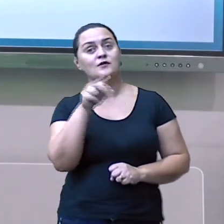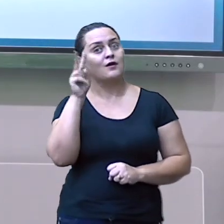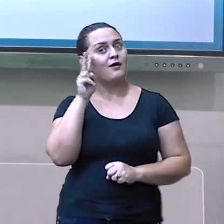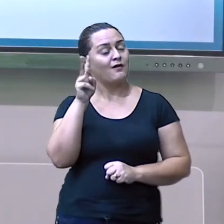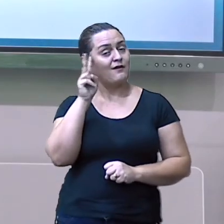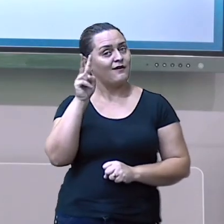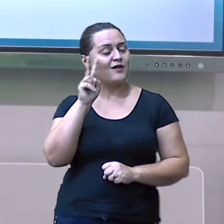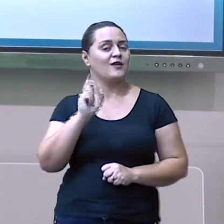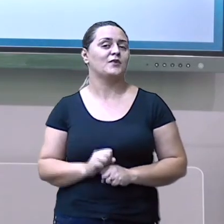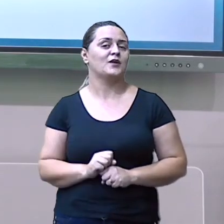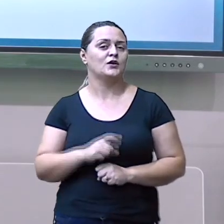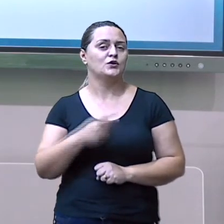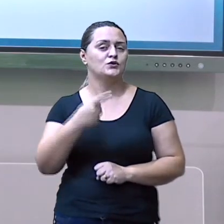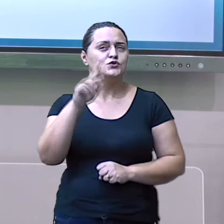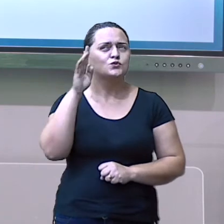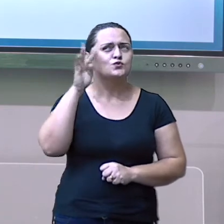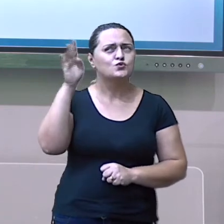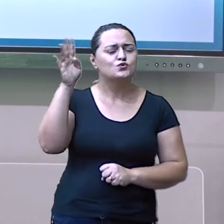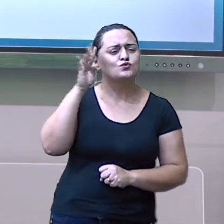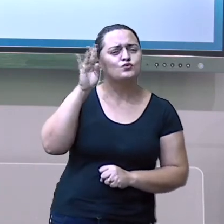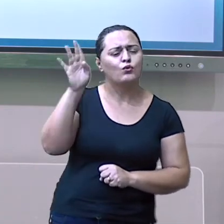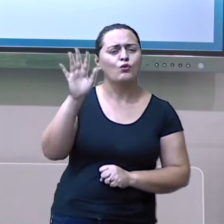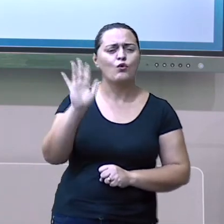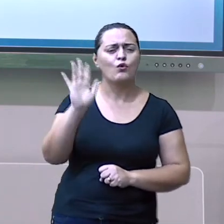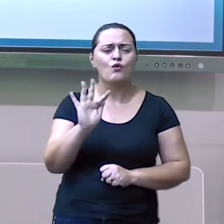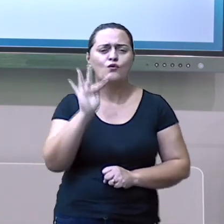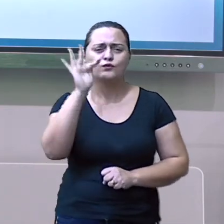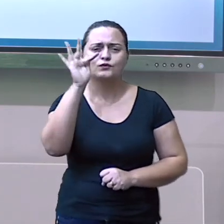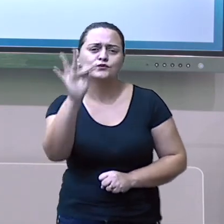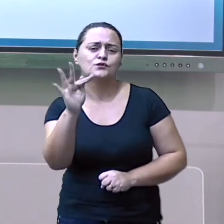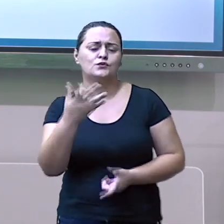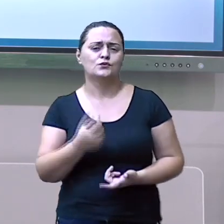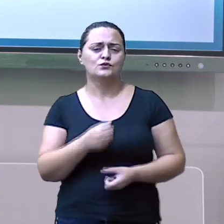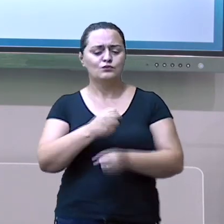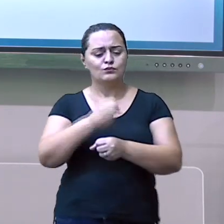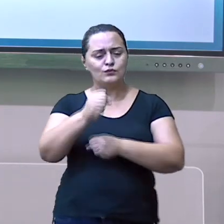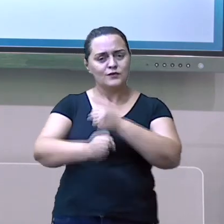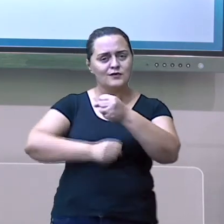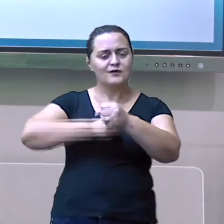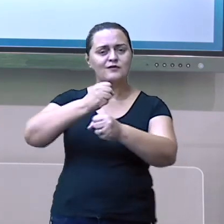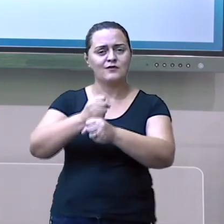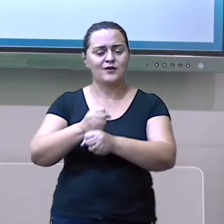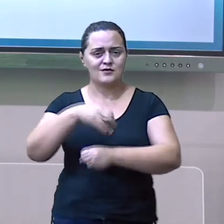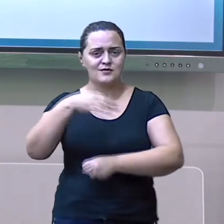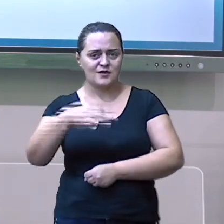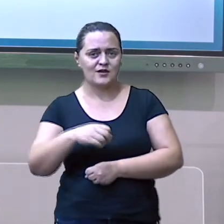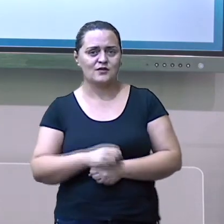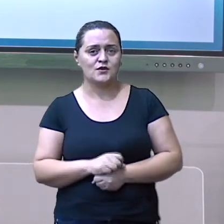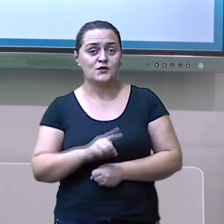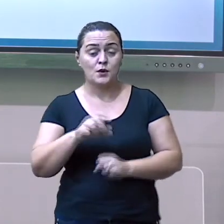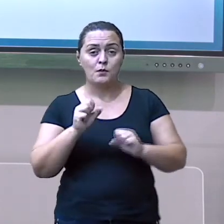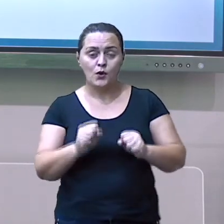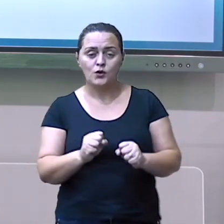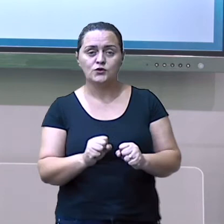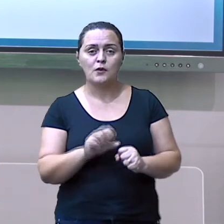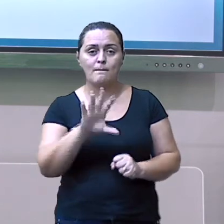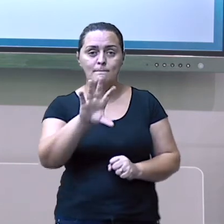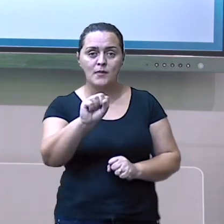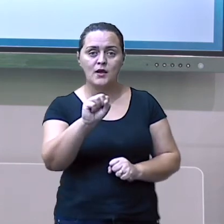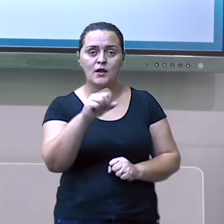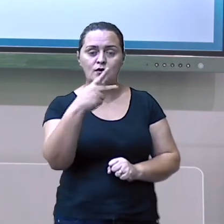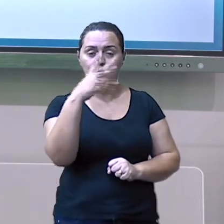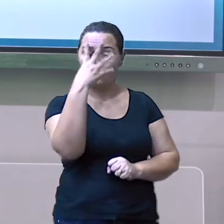que já está no finalzinho do ano. Pegue um cartaz, coloque uma foto sua, centraliza essa foto no